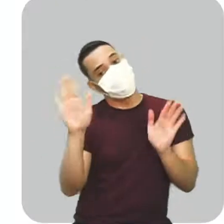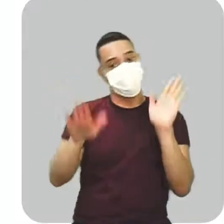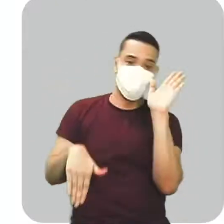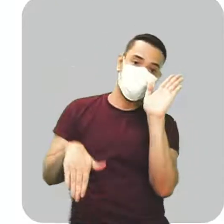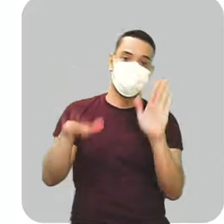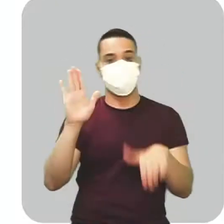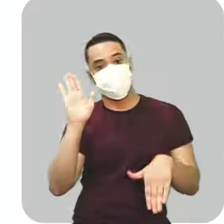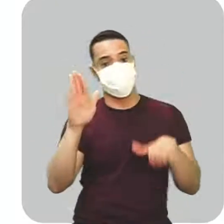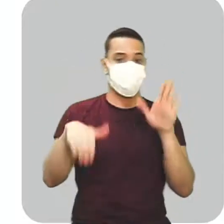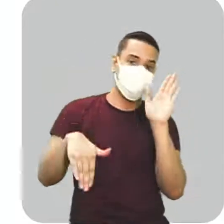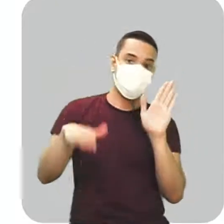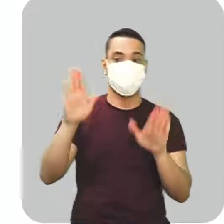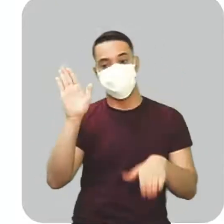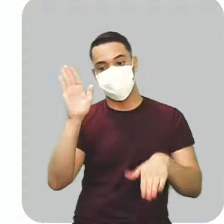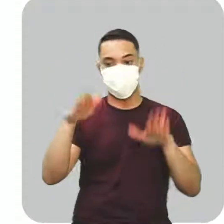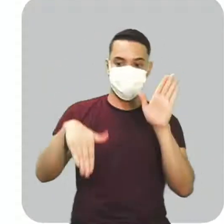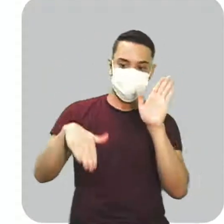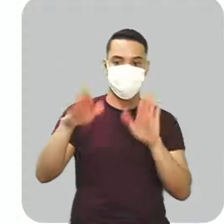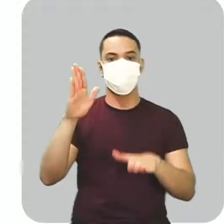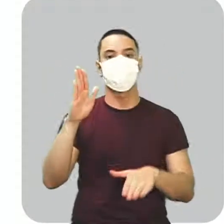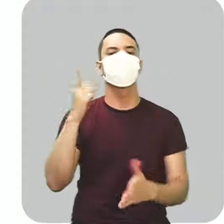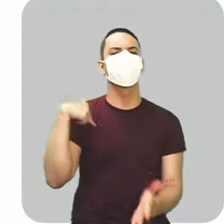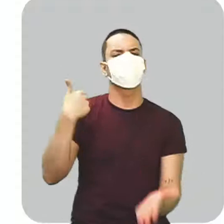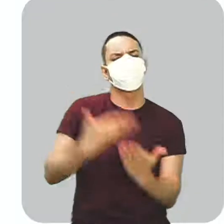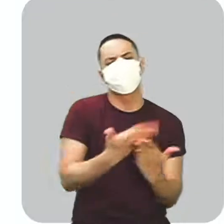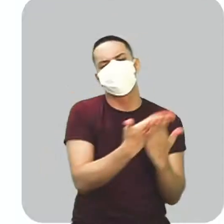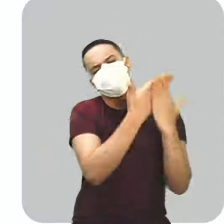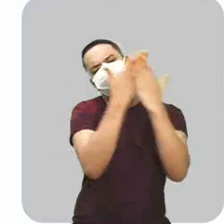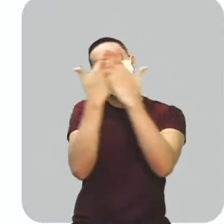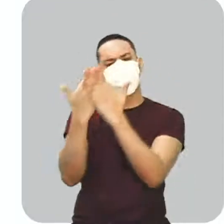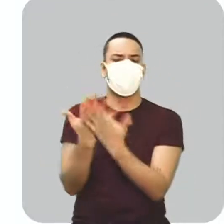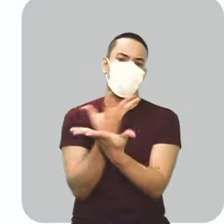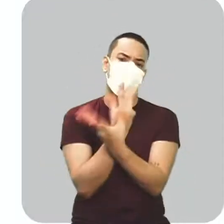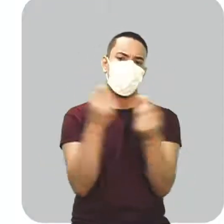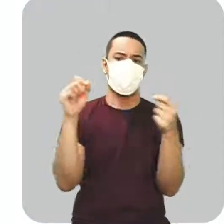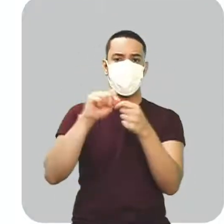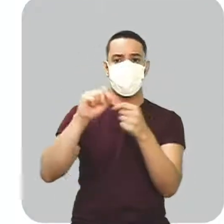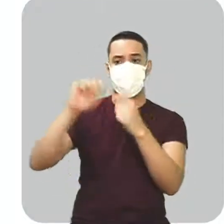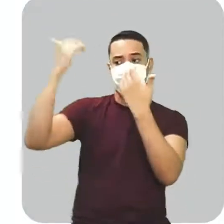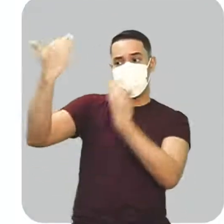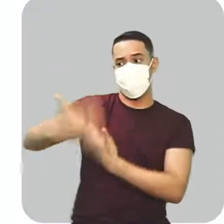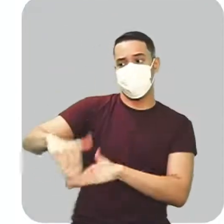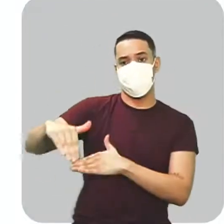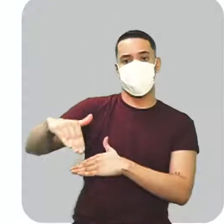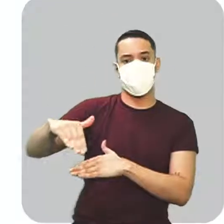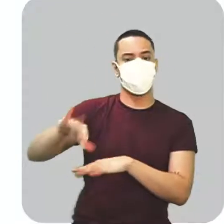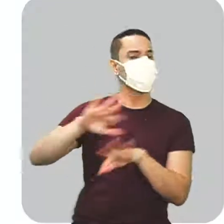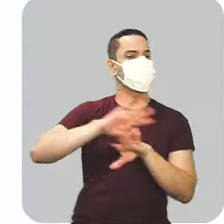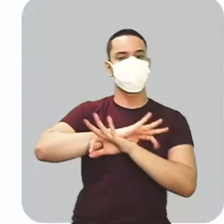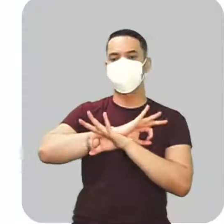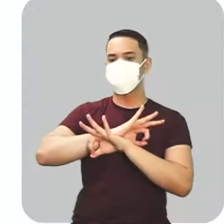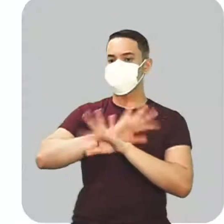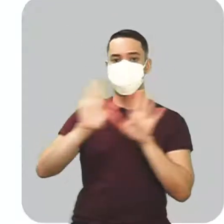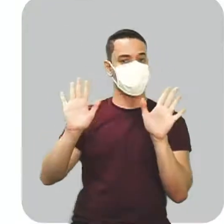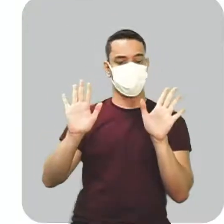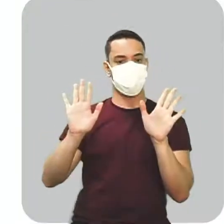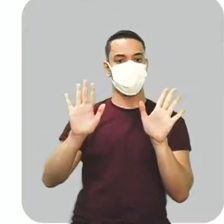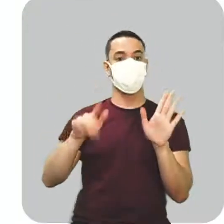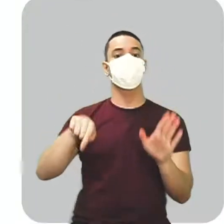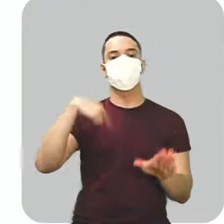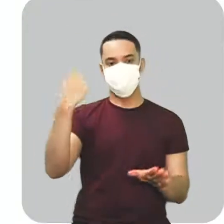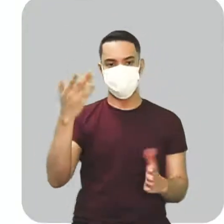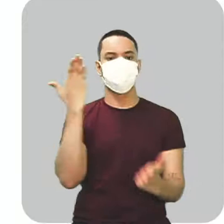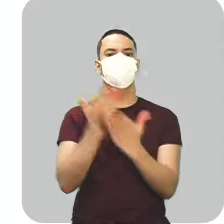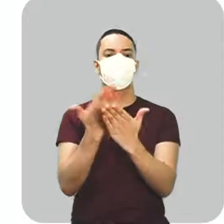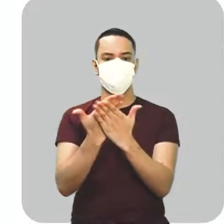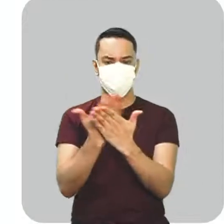não, tá bom? Ó, estudamos muito para fazer o exame. Pronto. A outra. Estudamos